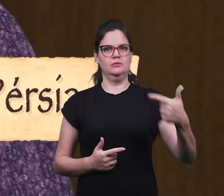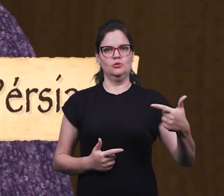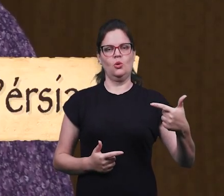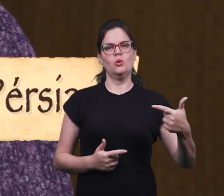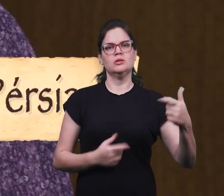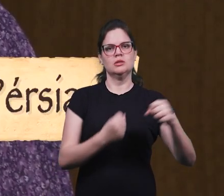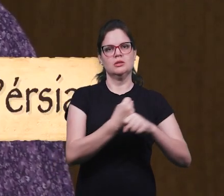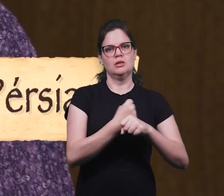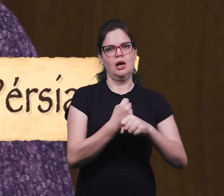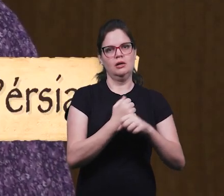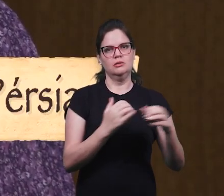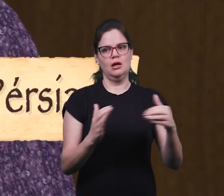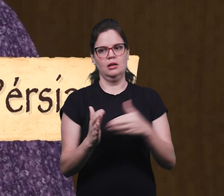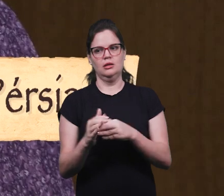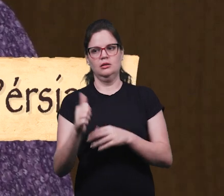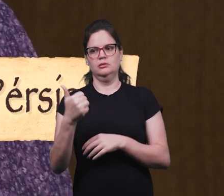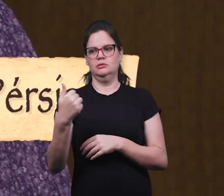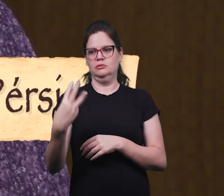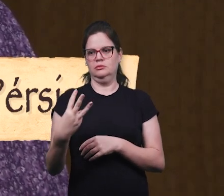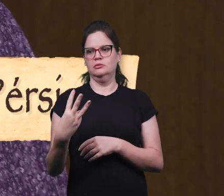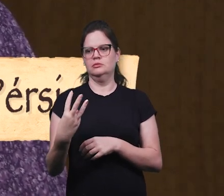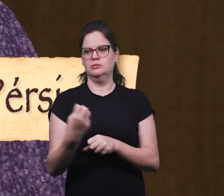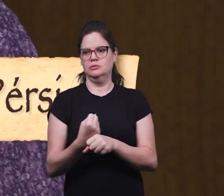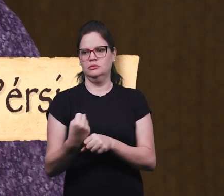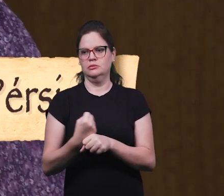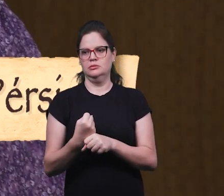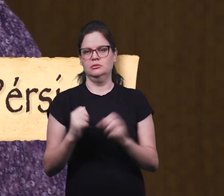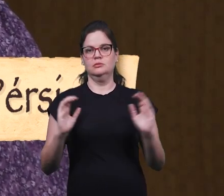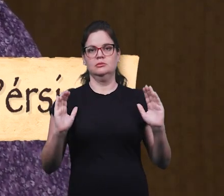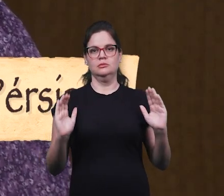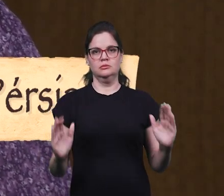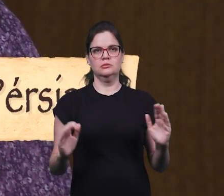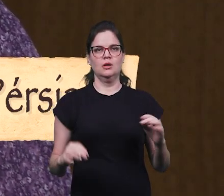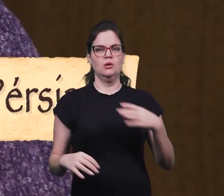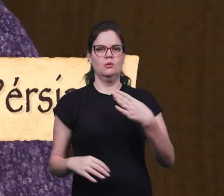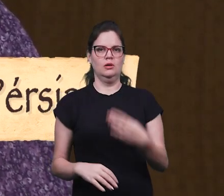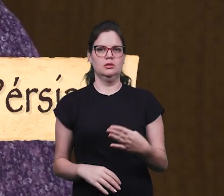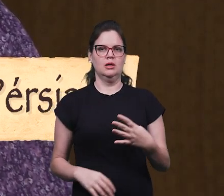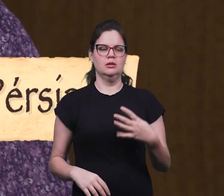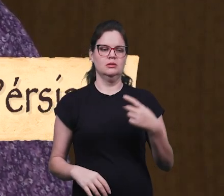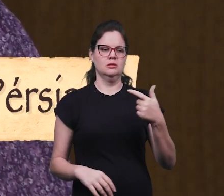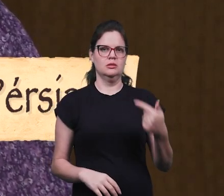ano do reinado dele, de 474 a